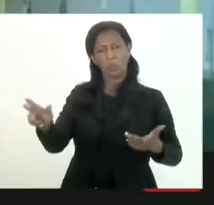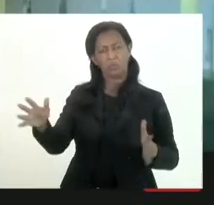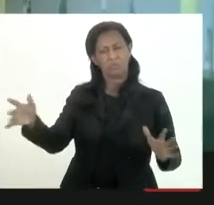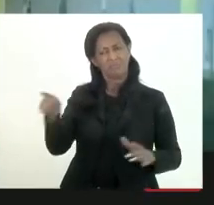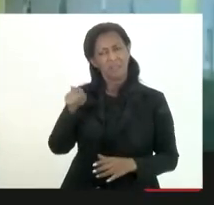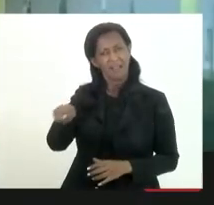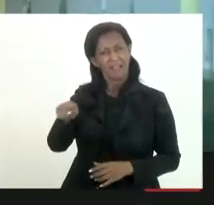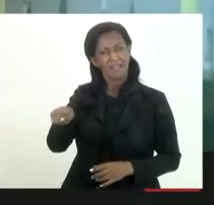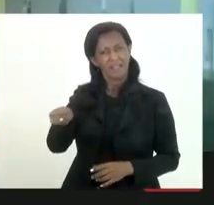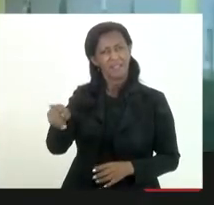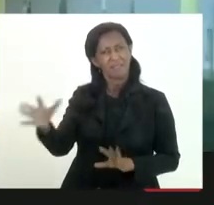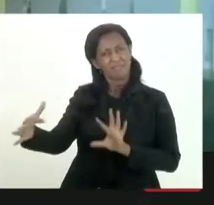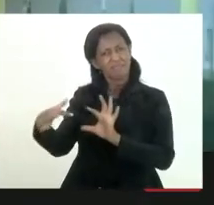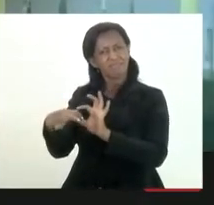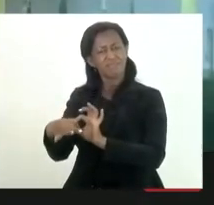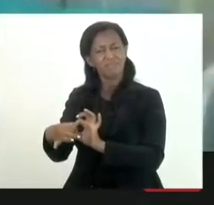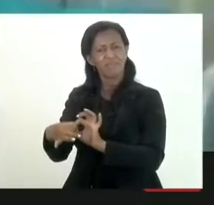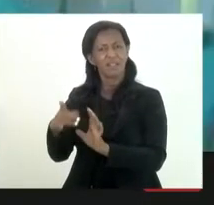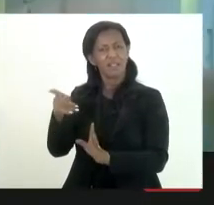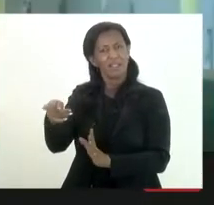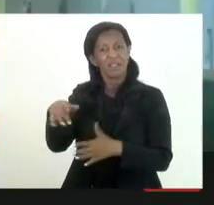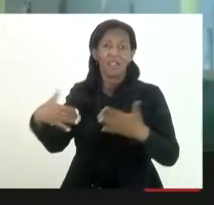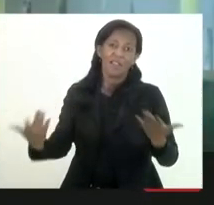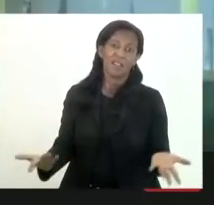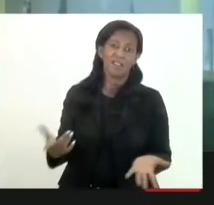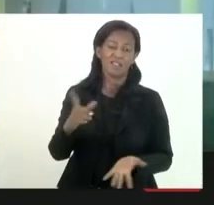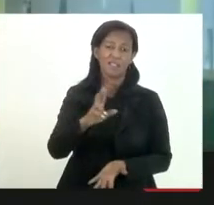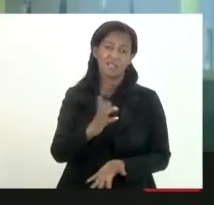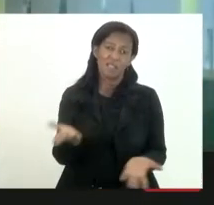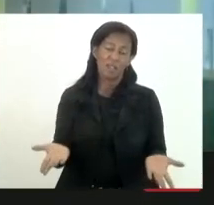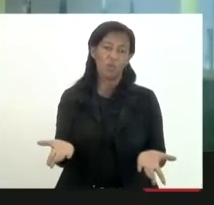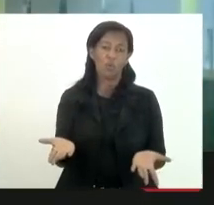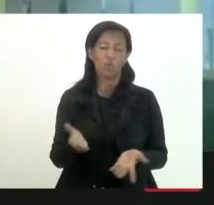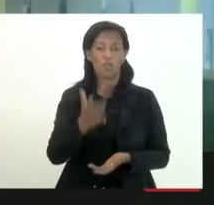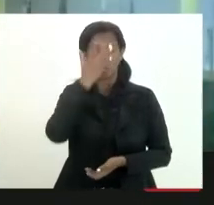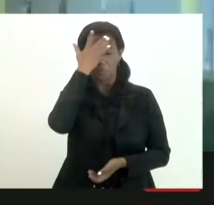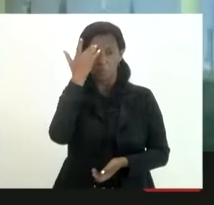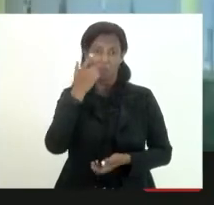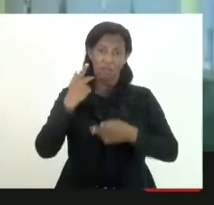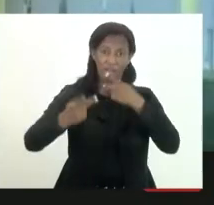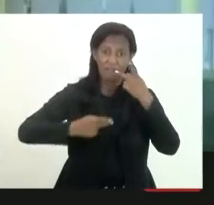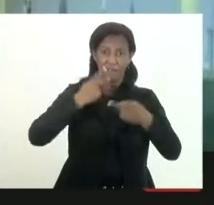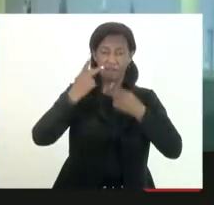associado, e aí se deu aí o que as pessoas falam aí